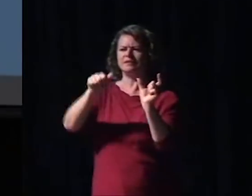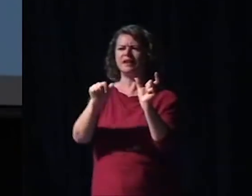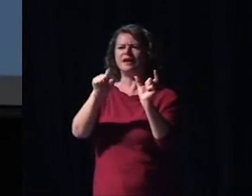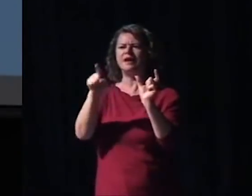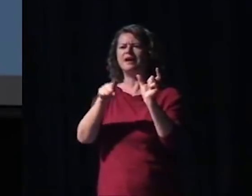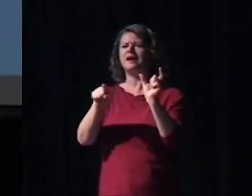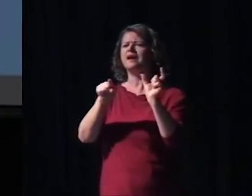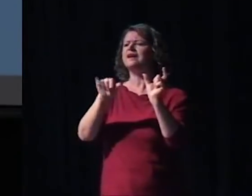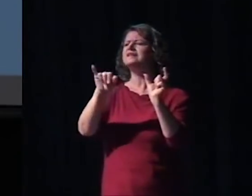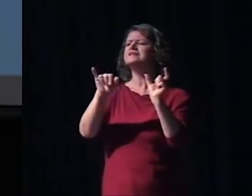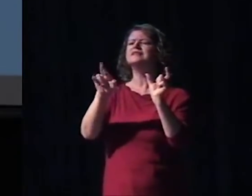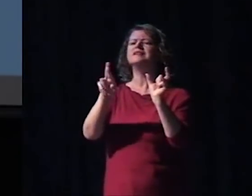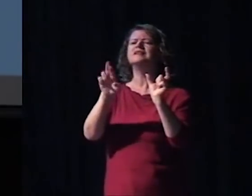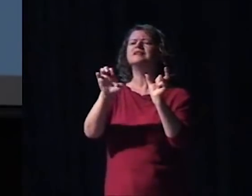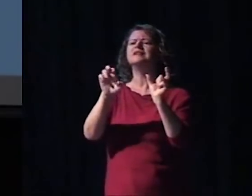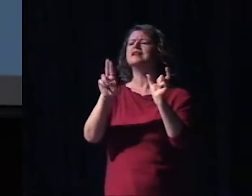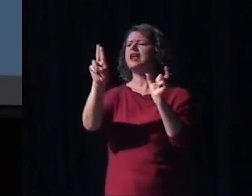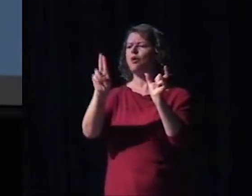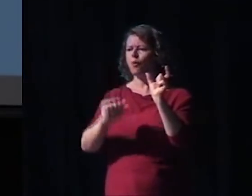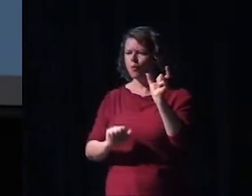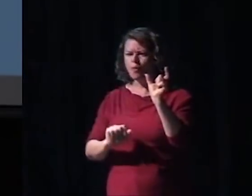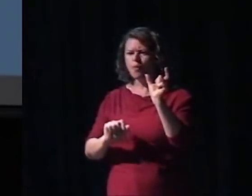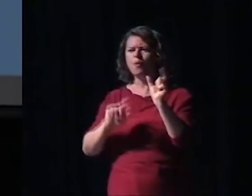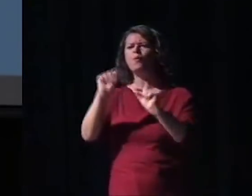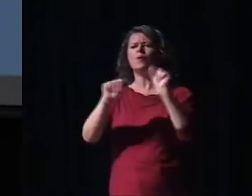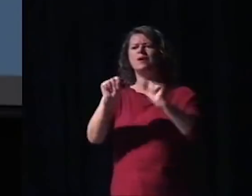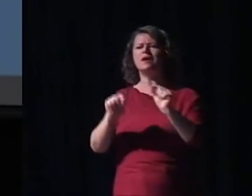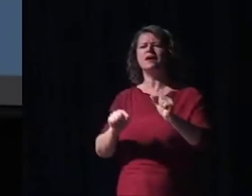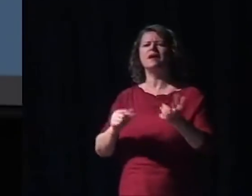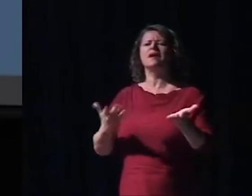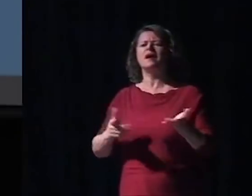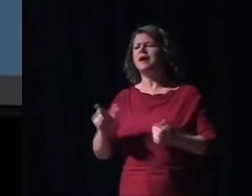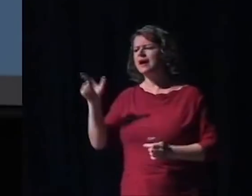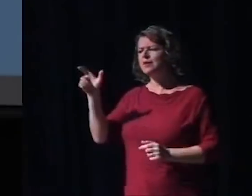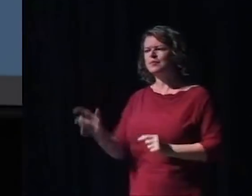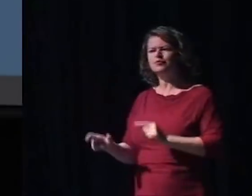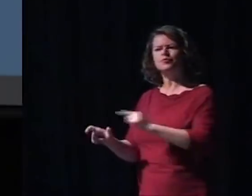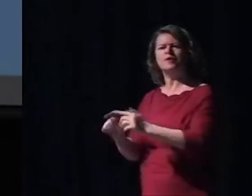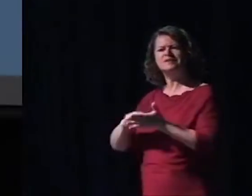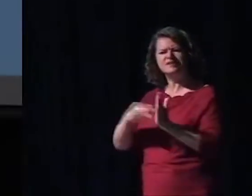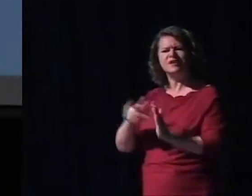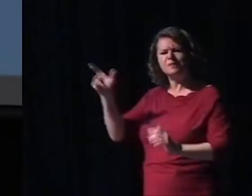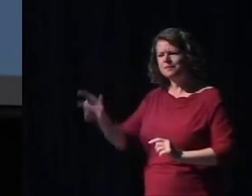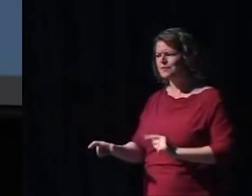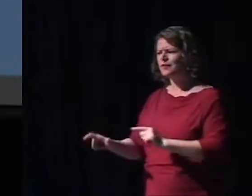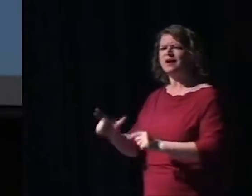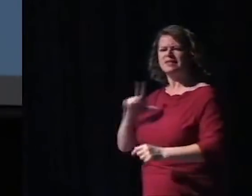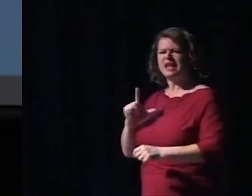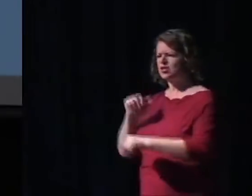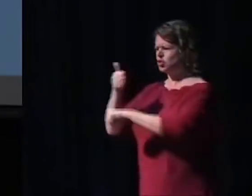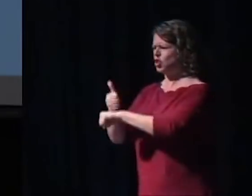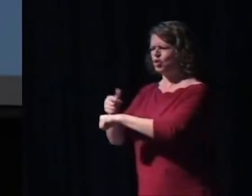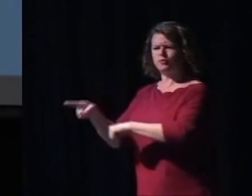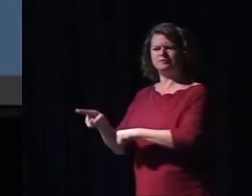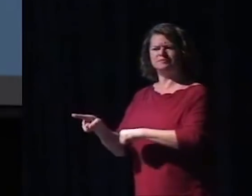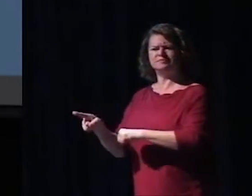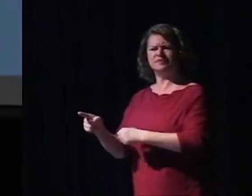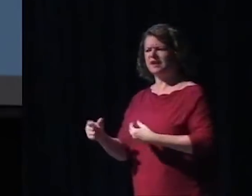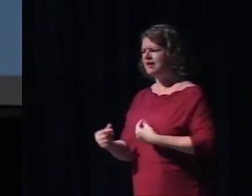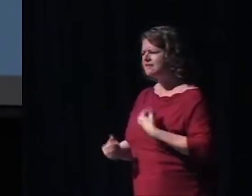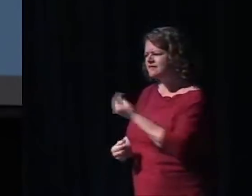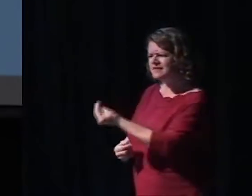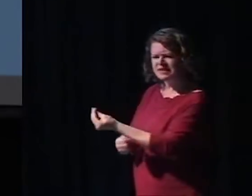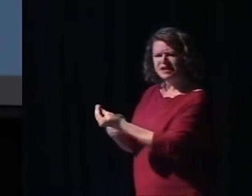significa justamente isso: aquele que tem dono, aquele que é inteiro ao Senhor. A palavra